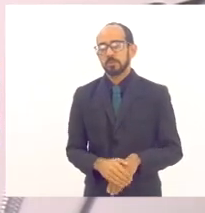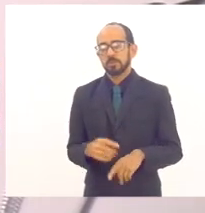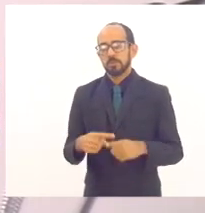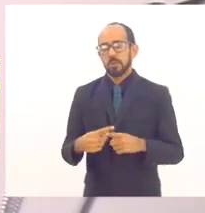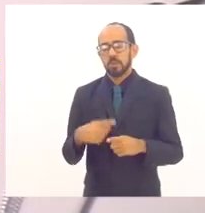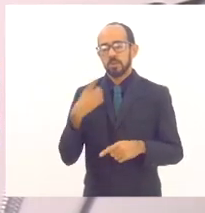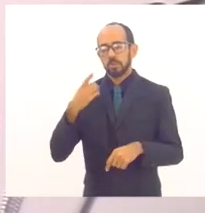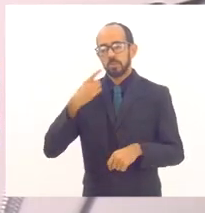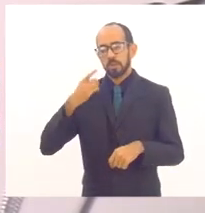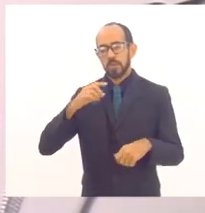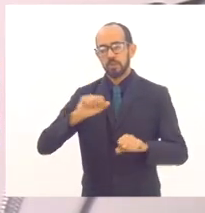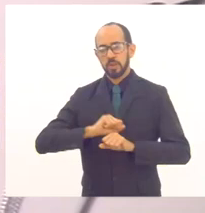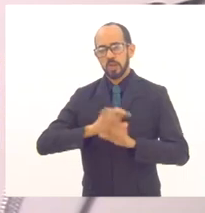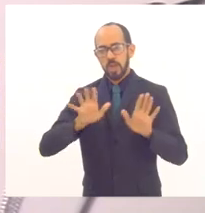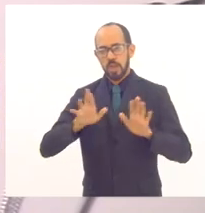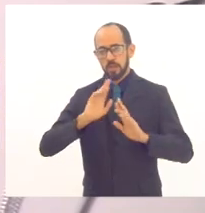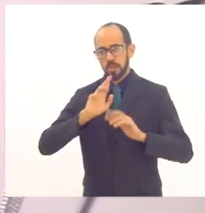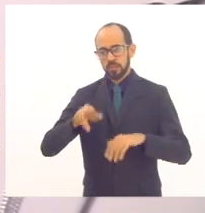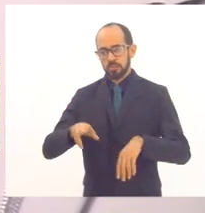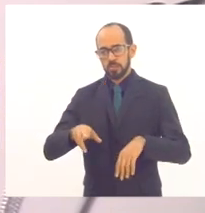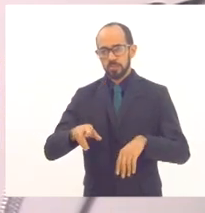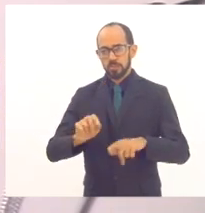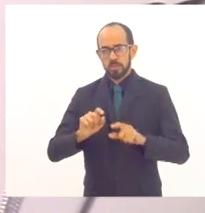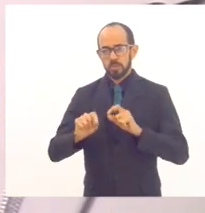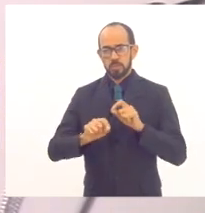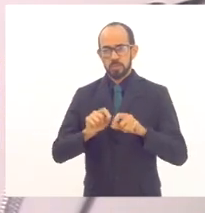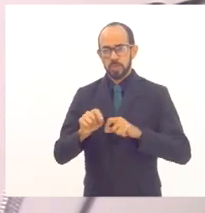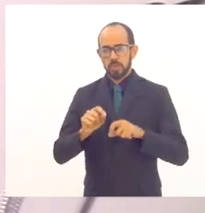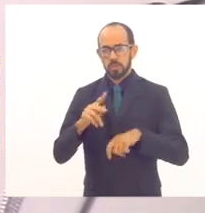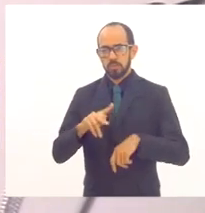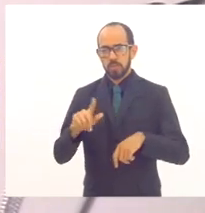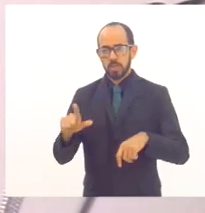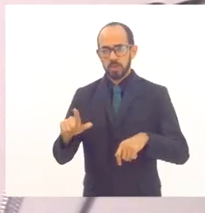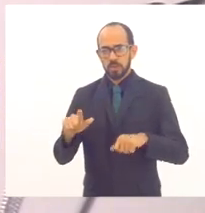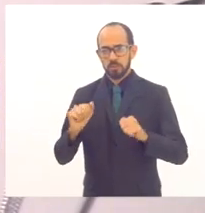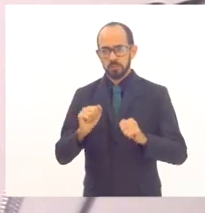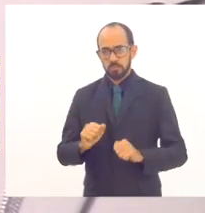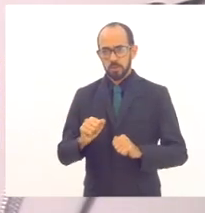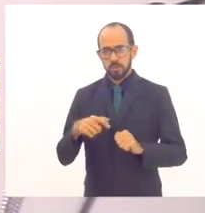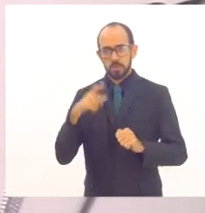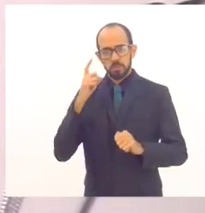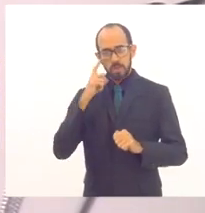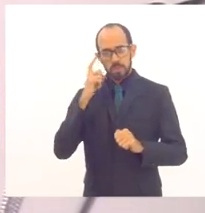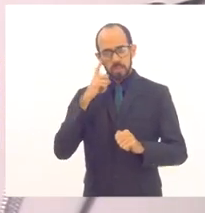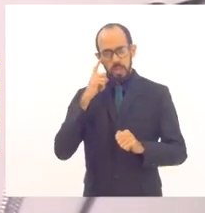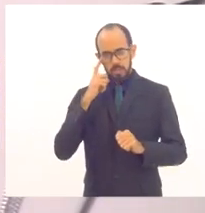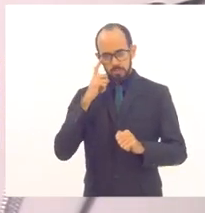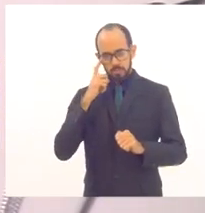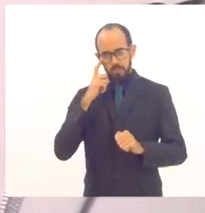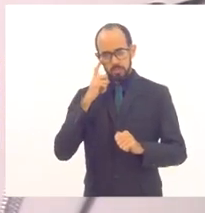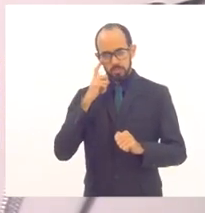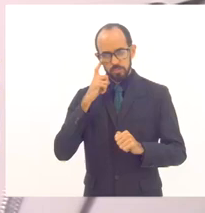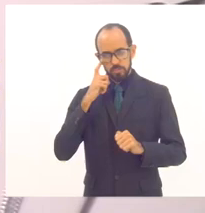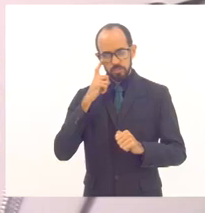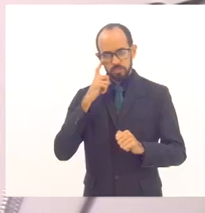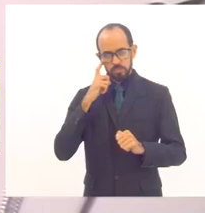foi bem claro, né, que os projetos aí podem ser apensados, podem ser